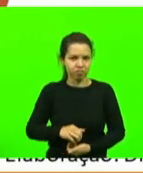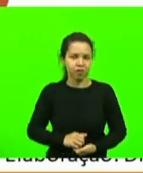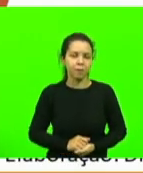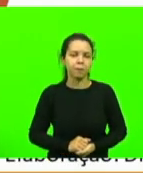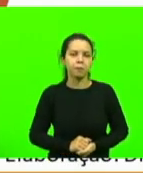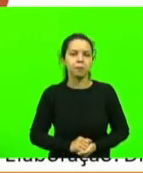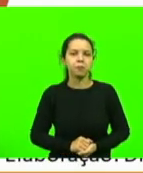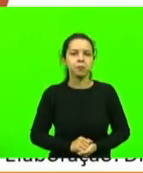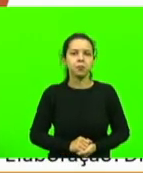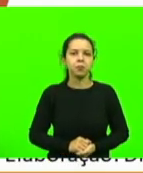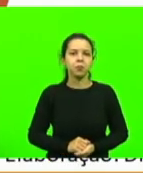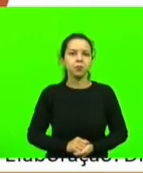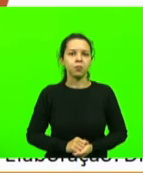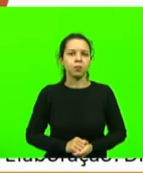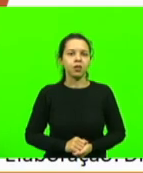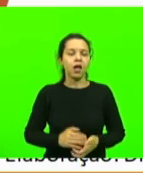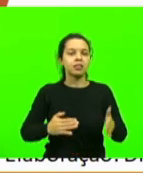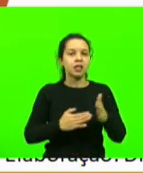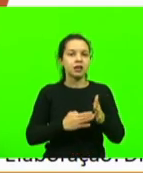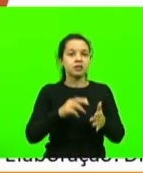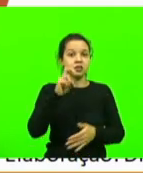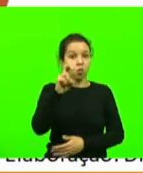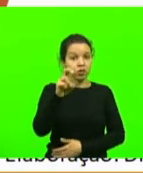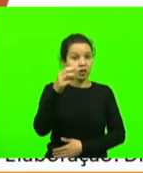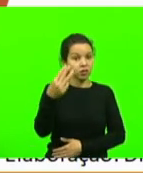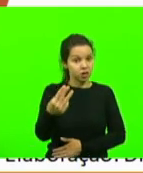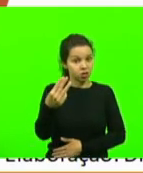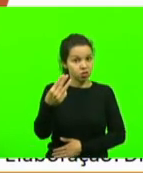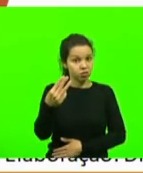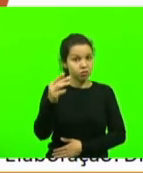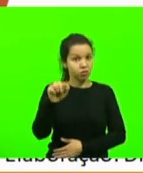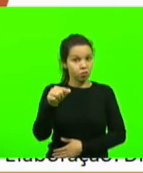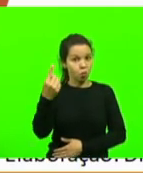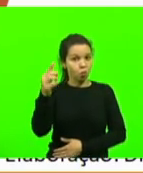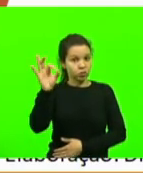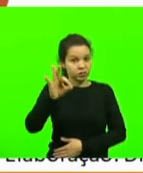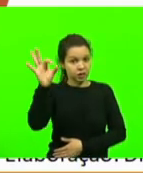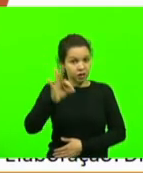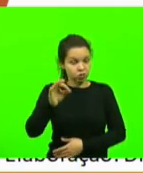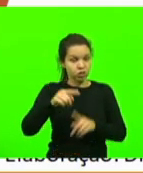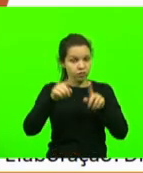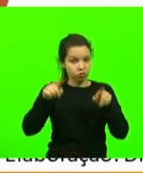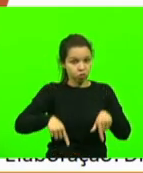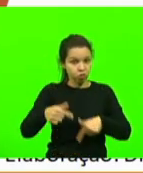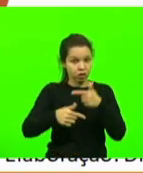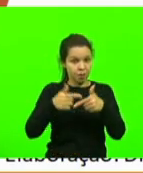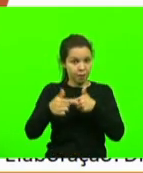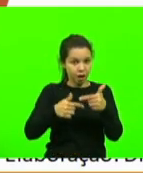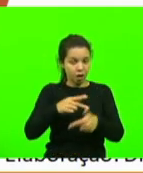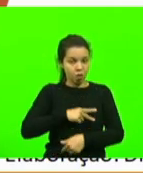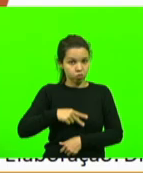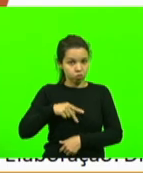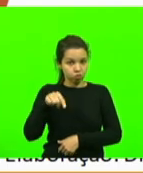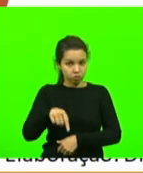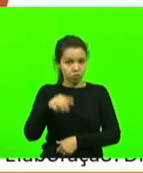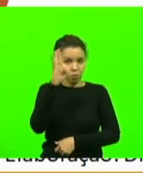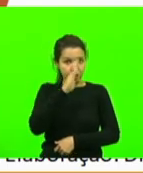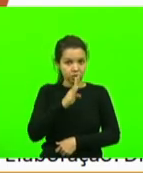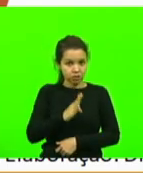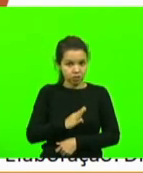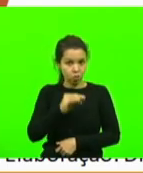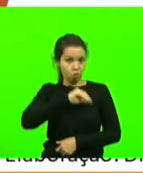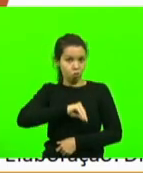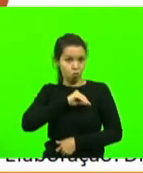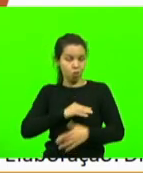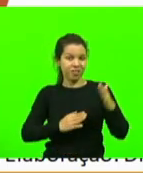e até 53,1 por cento dos Servidores no Brasil recebem até quatro salários mínimos